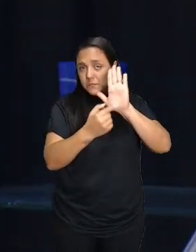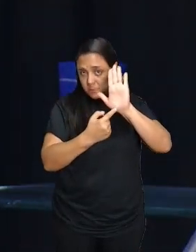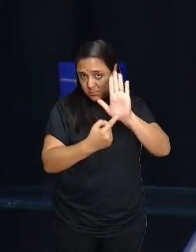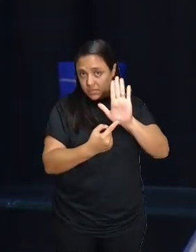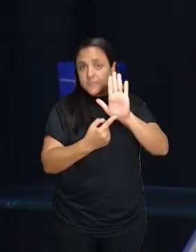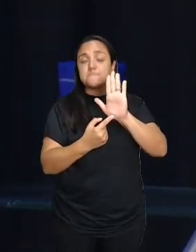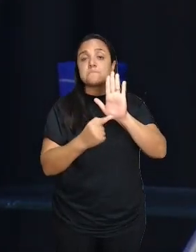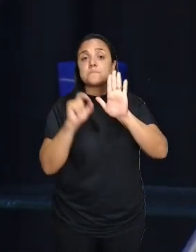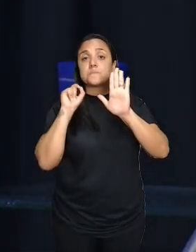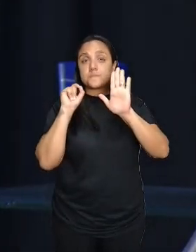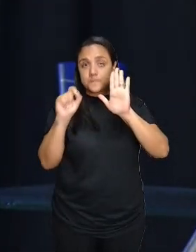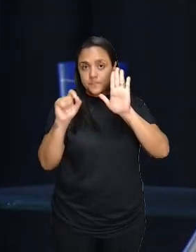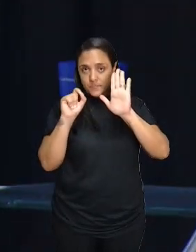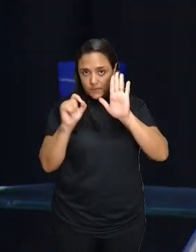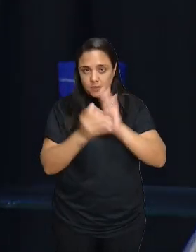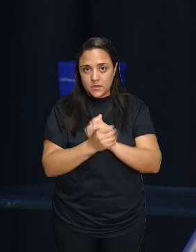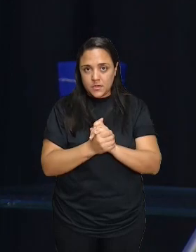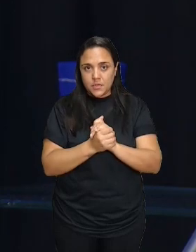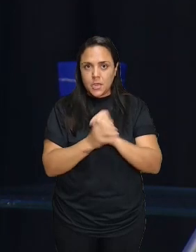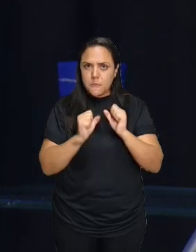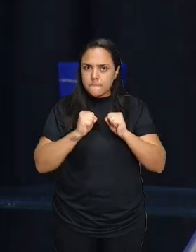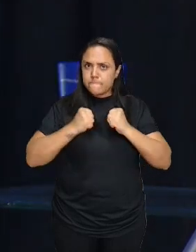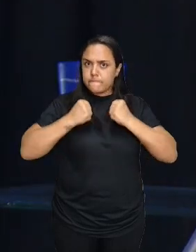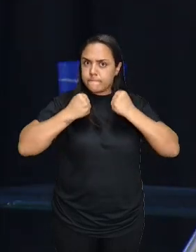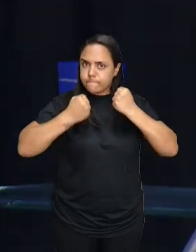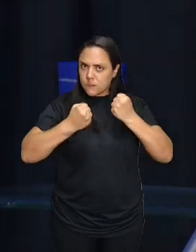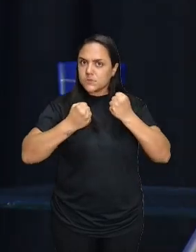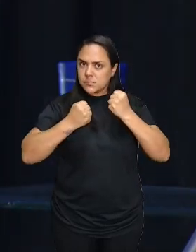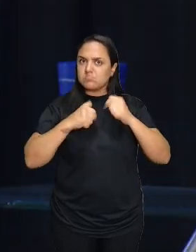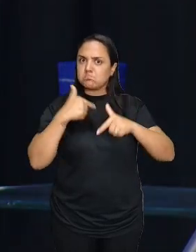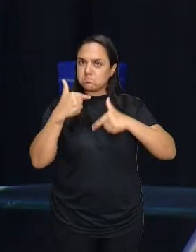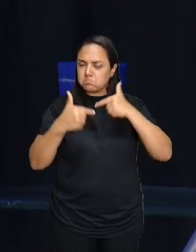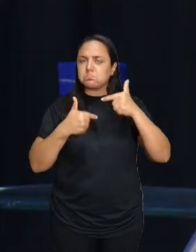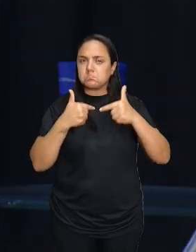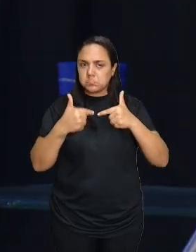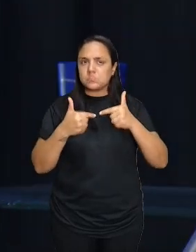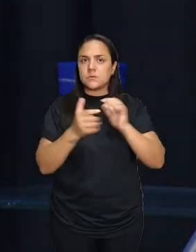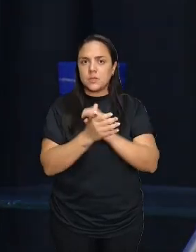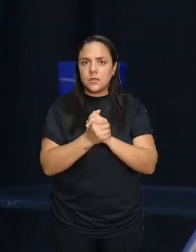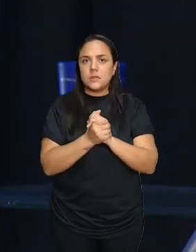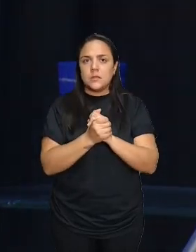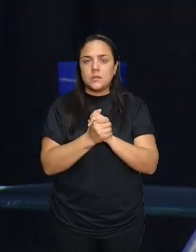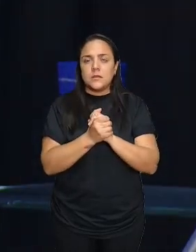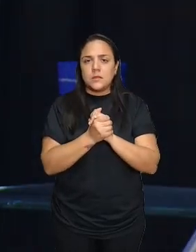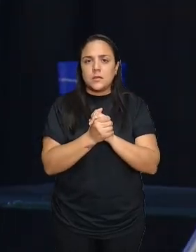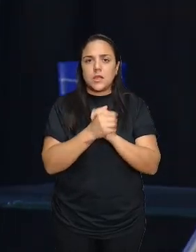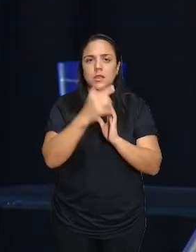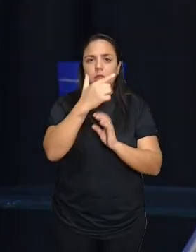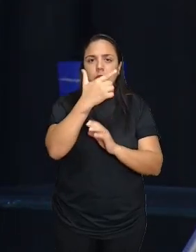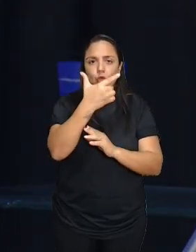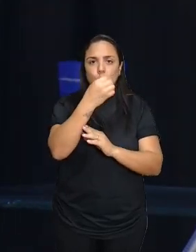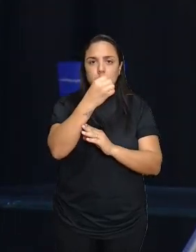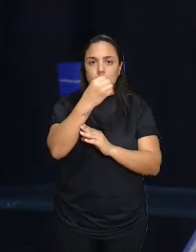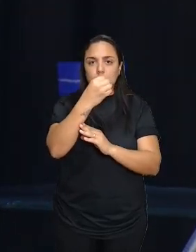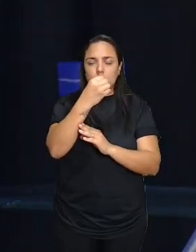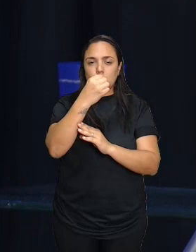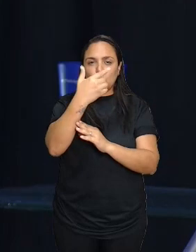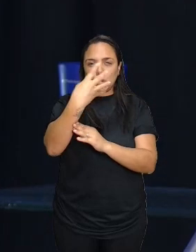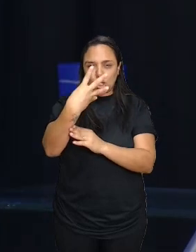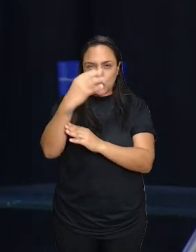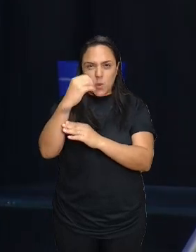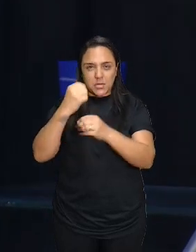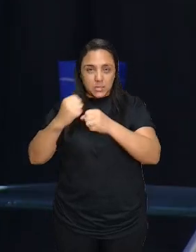com relação à força de trabalho, que, onde a Mature atua, né, que 2040, que é daqui a 17 anos,